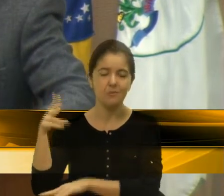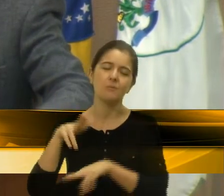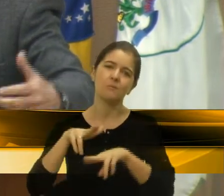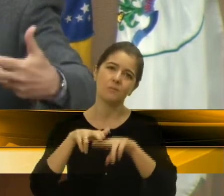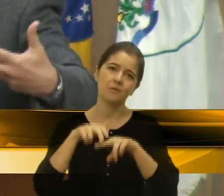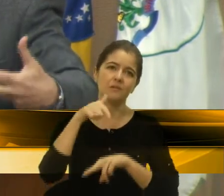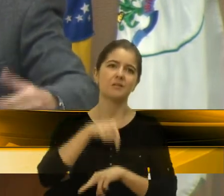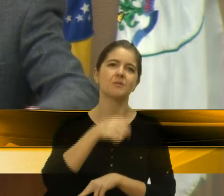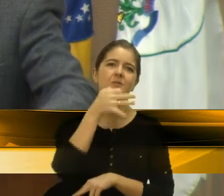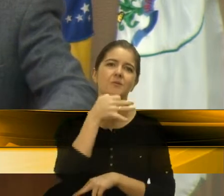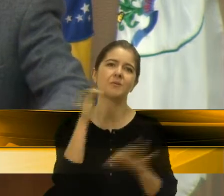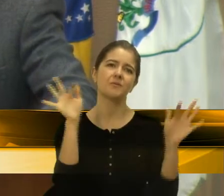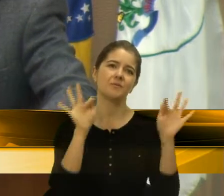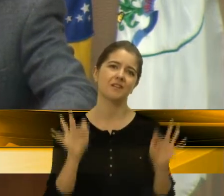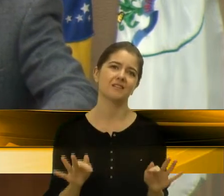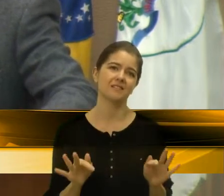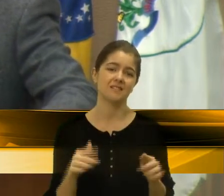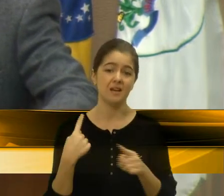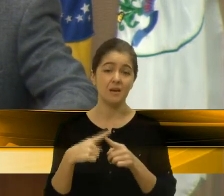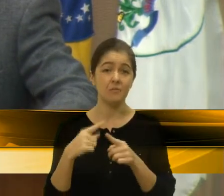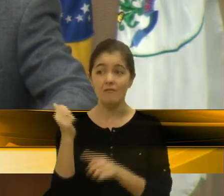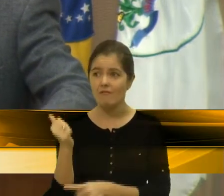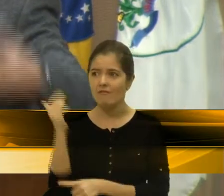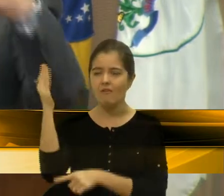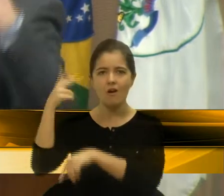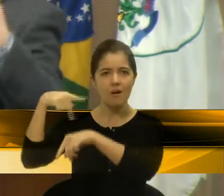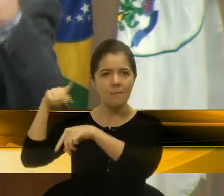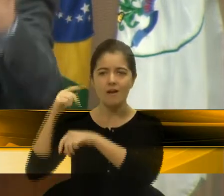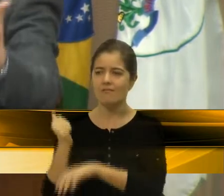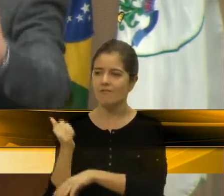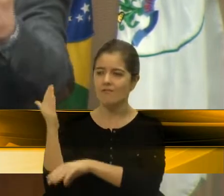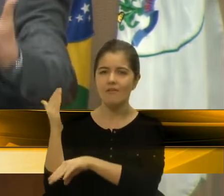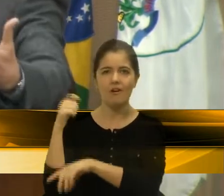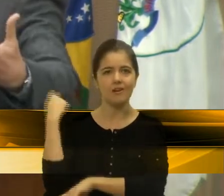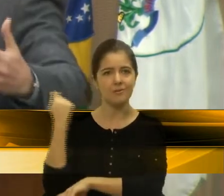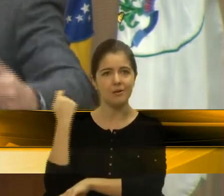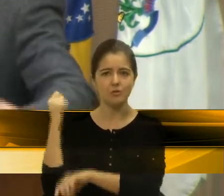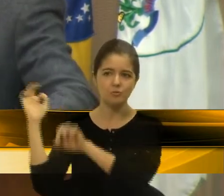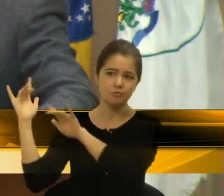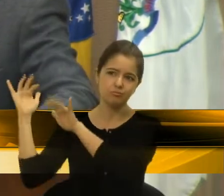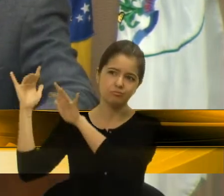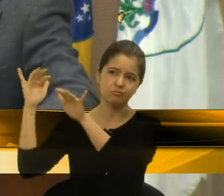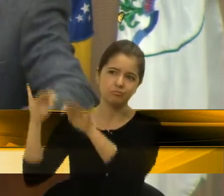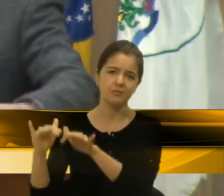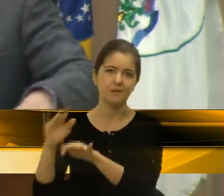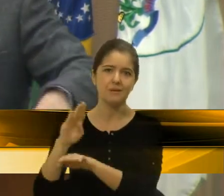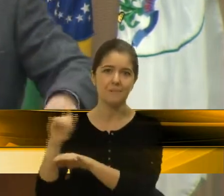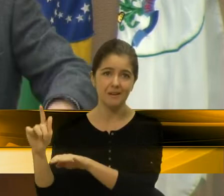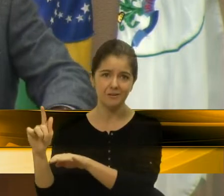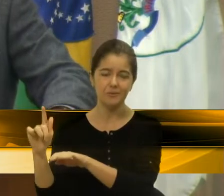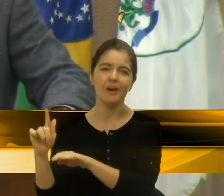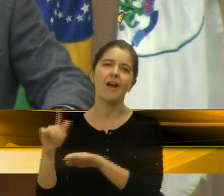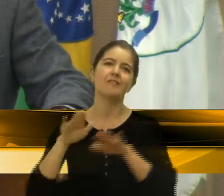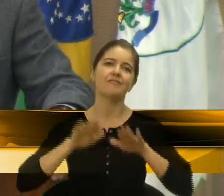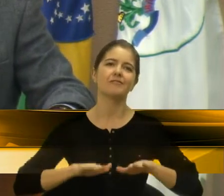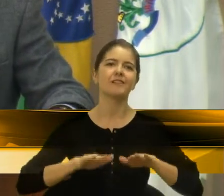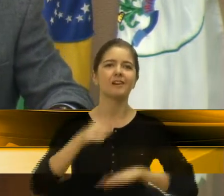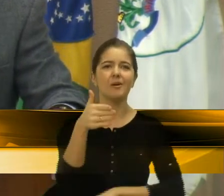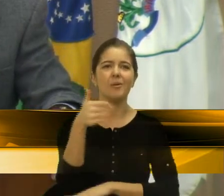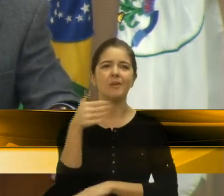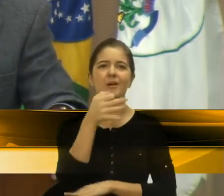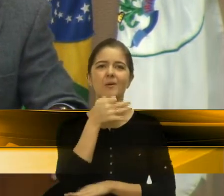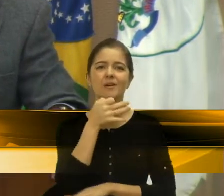fora do Brasil e de fora do Rio Grande do Sul. Então aí Caxias fica feliz, porque Caxias